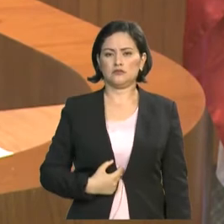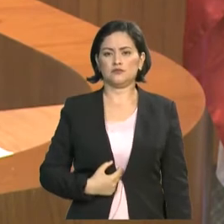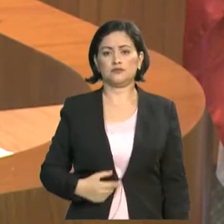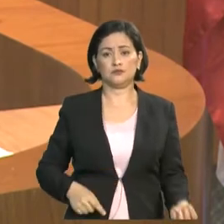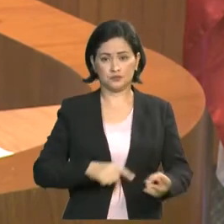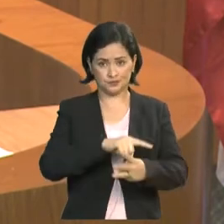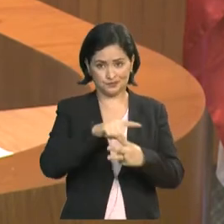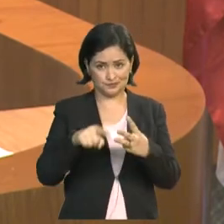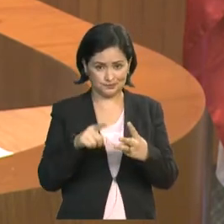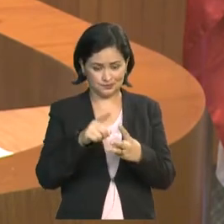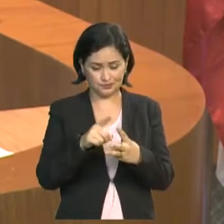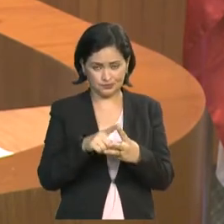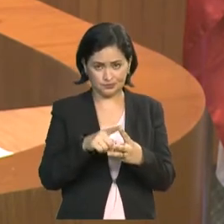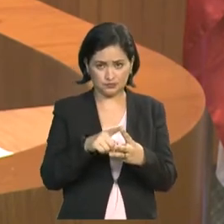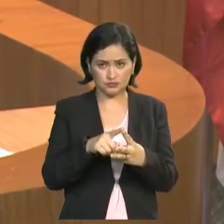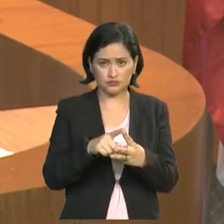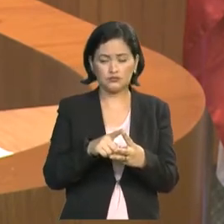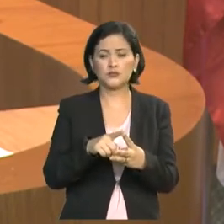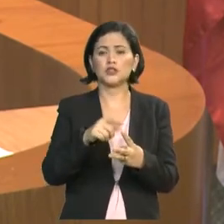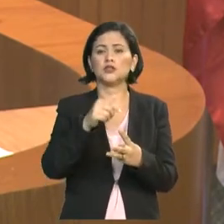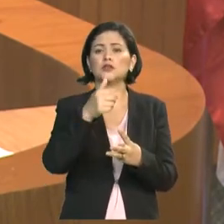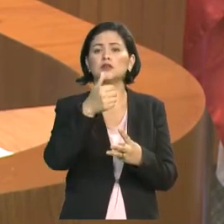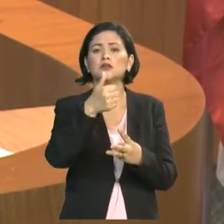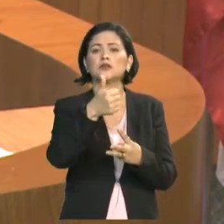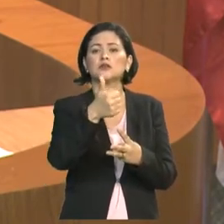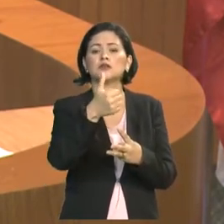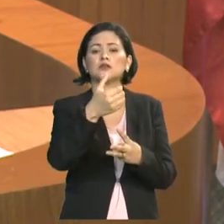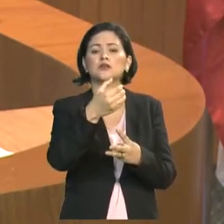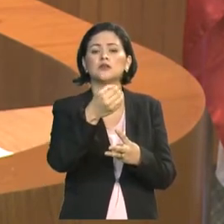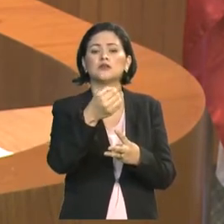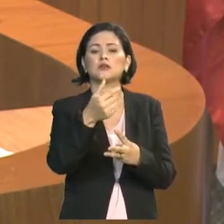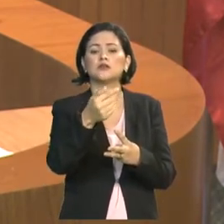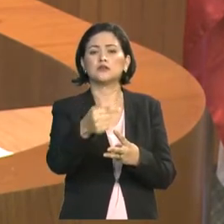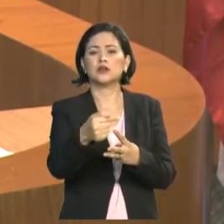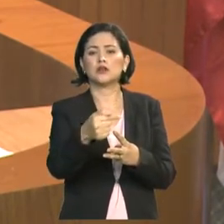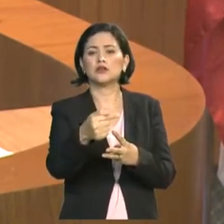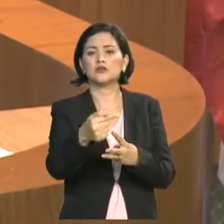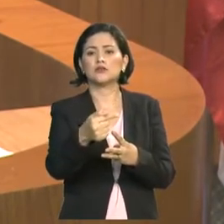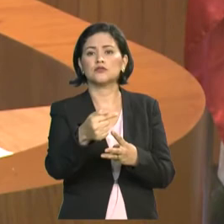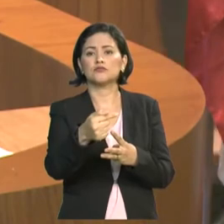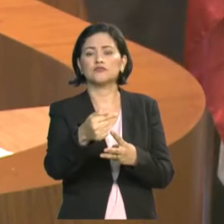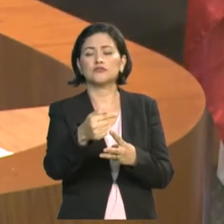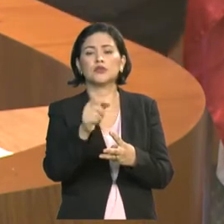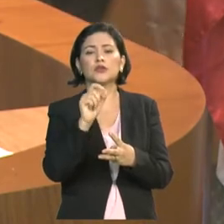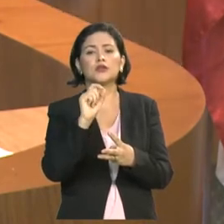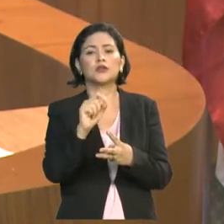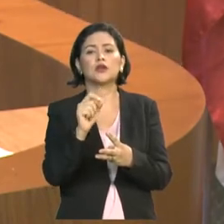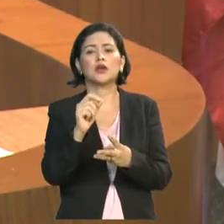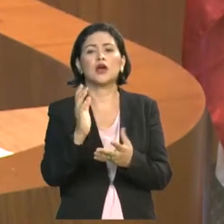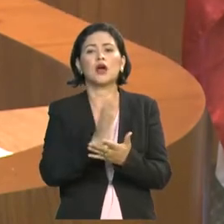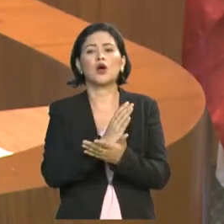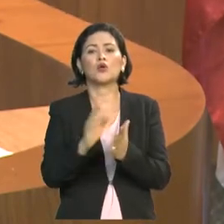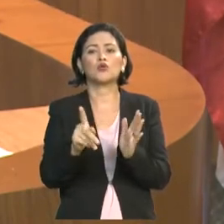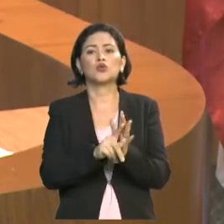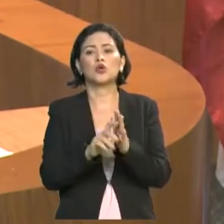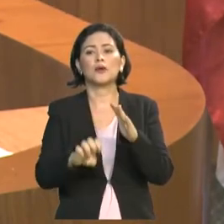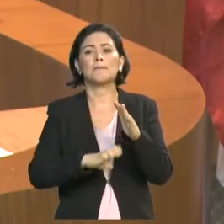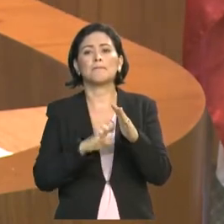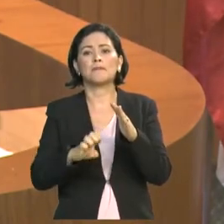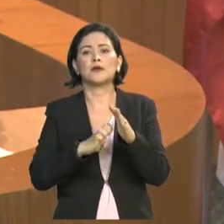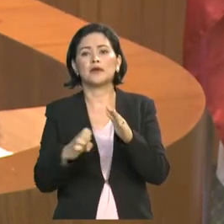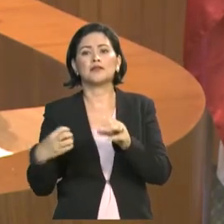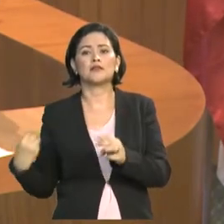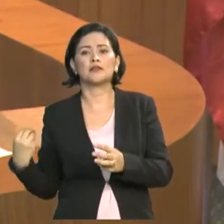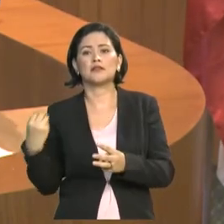os 107 respiradores que foram doados por empresários. E nós fizemos o questionamento da qualidade desses